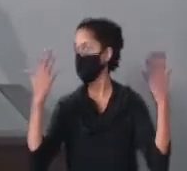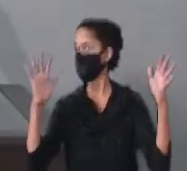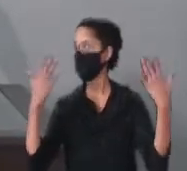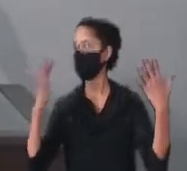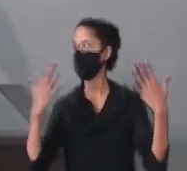E aí